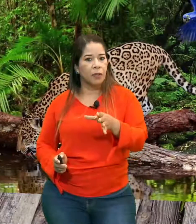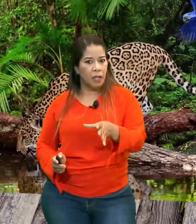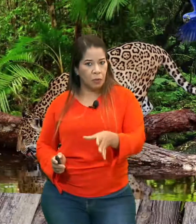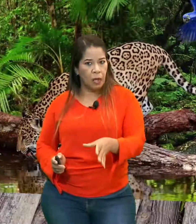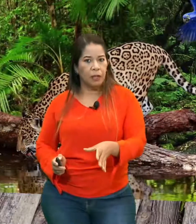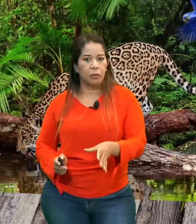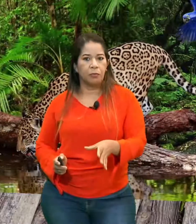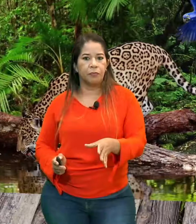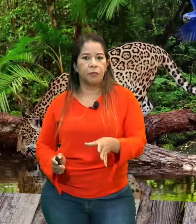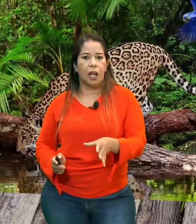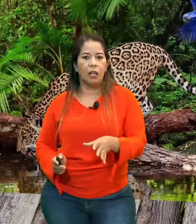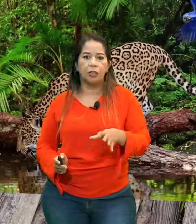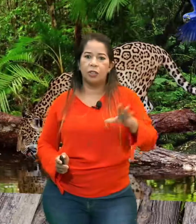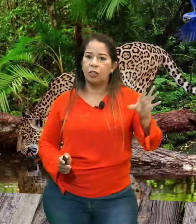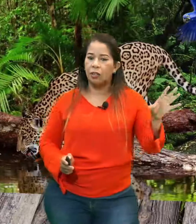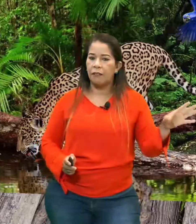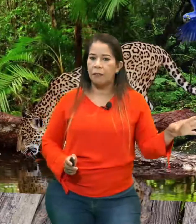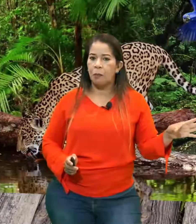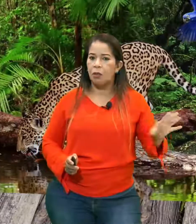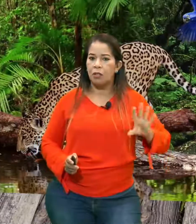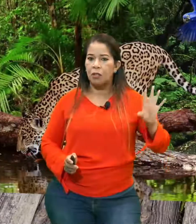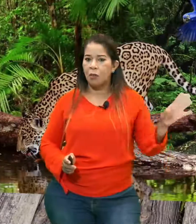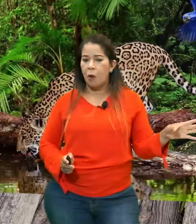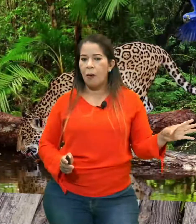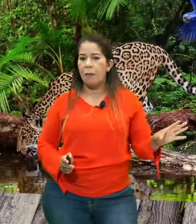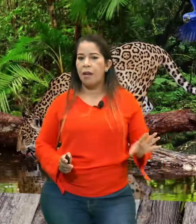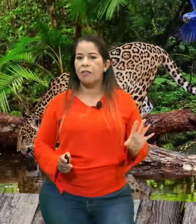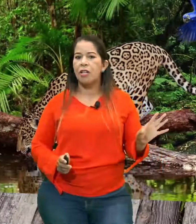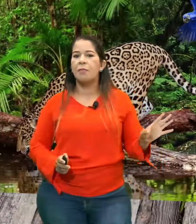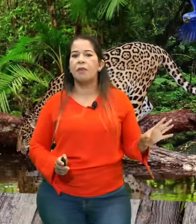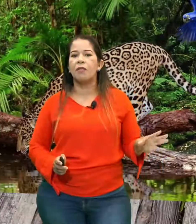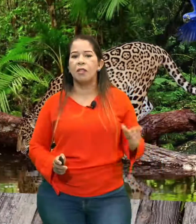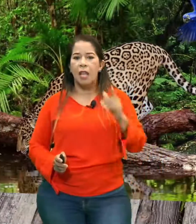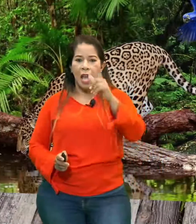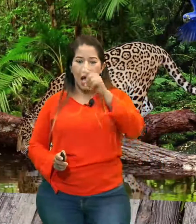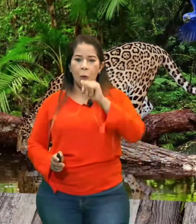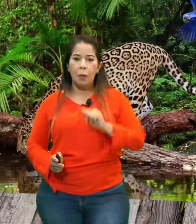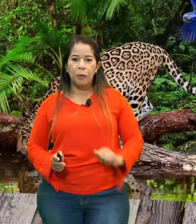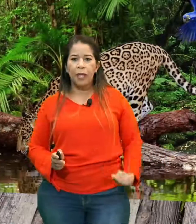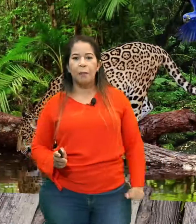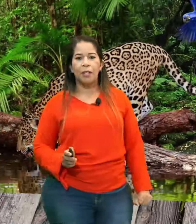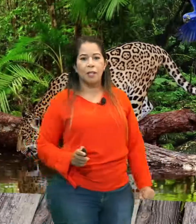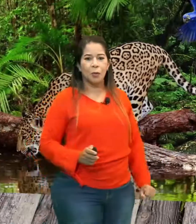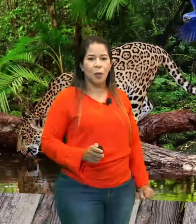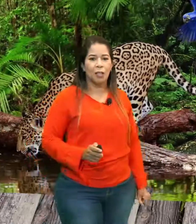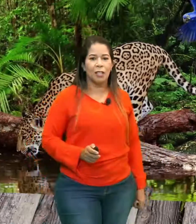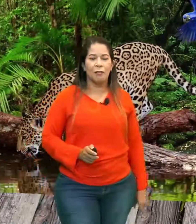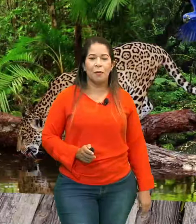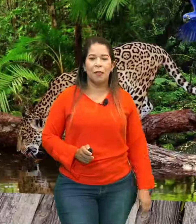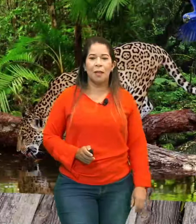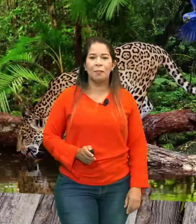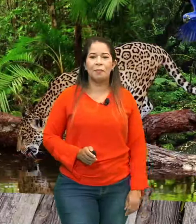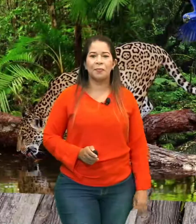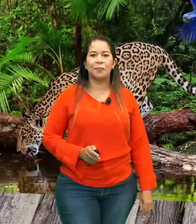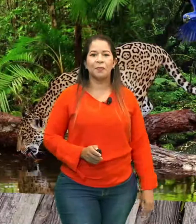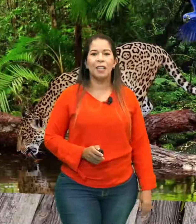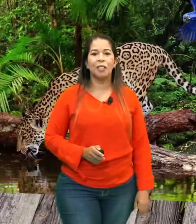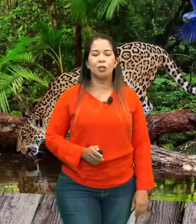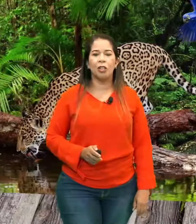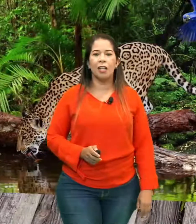que é um processo lento. Tá? A gente está mostrando só uma imagem aí para vocês. Acompanhe o término dessa história ali. Vamos